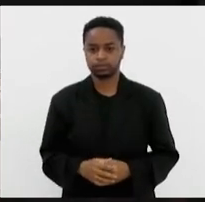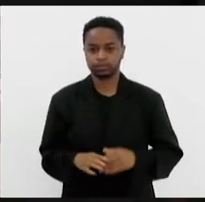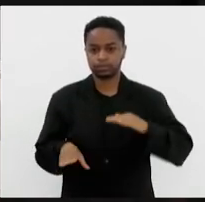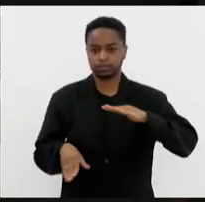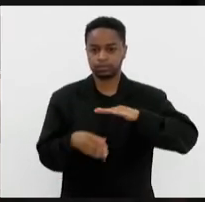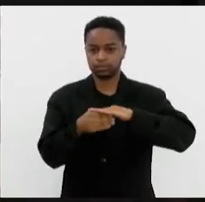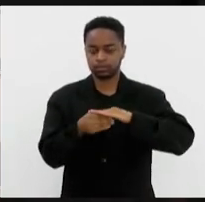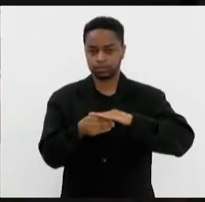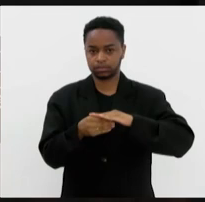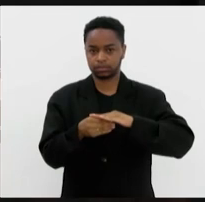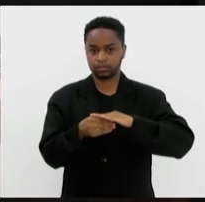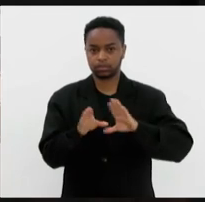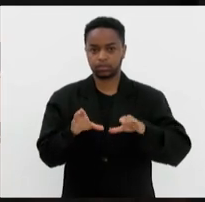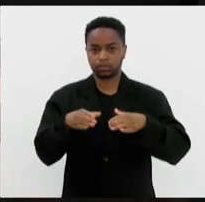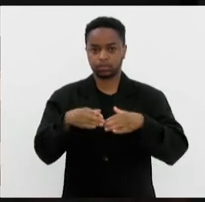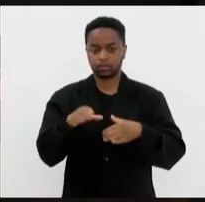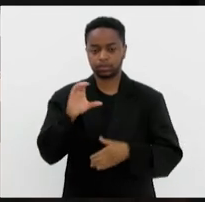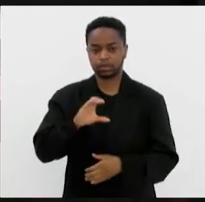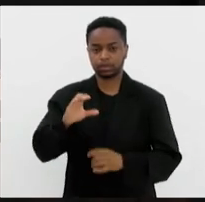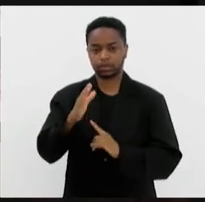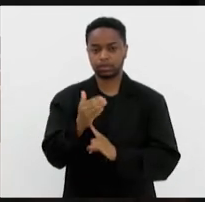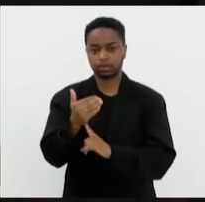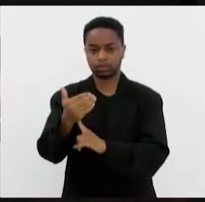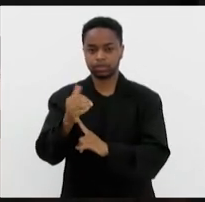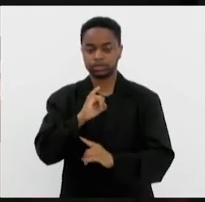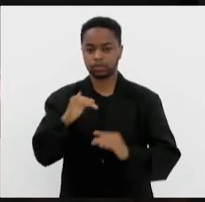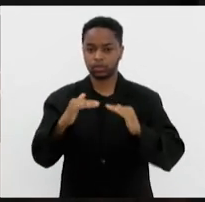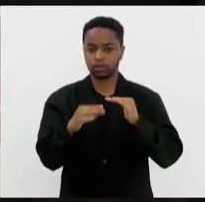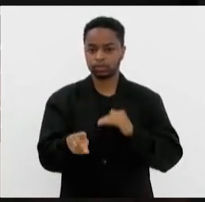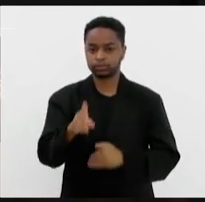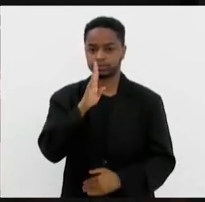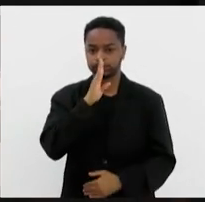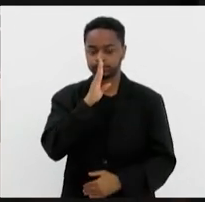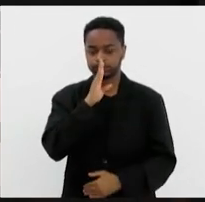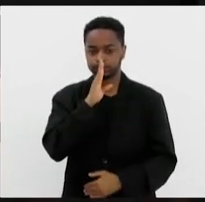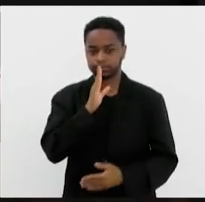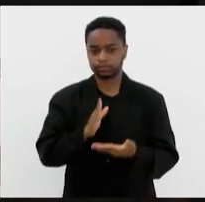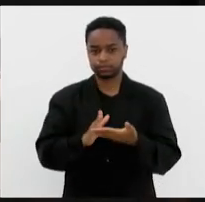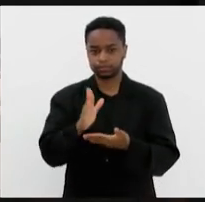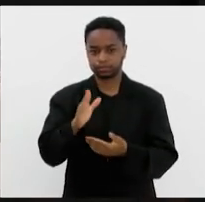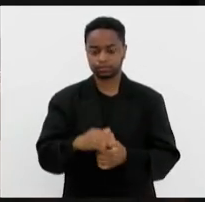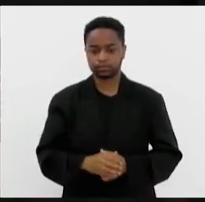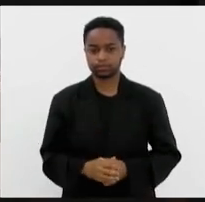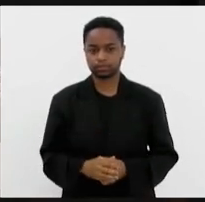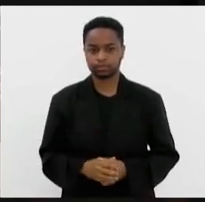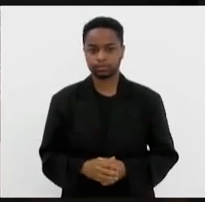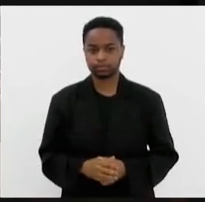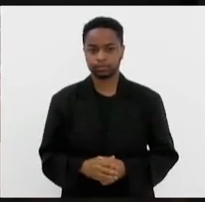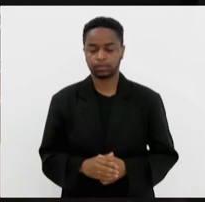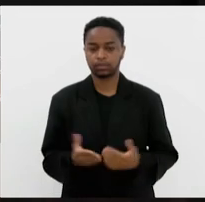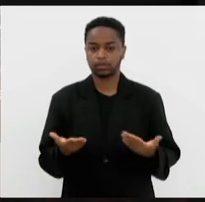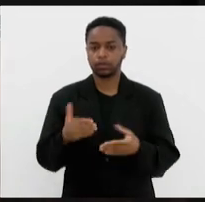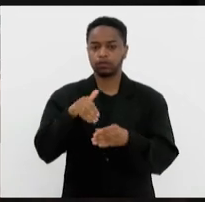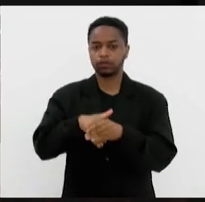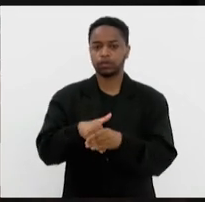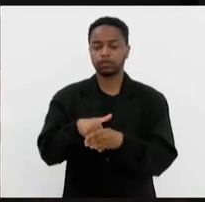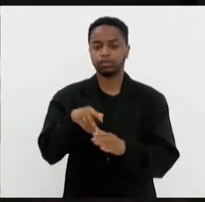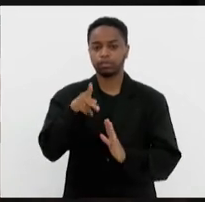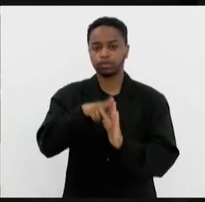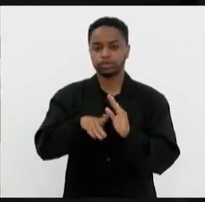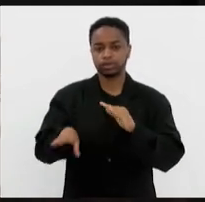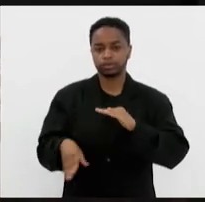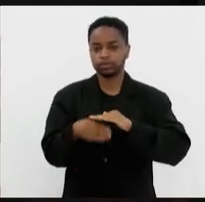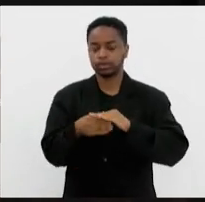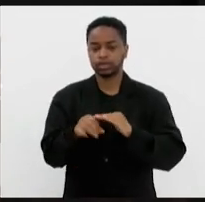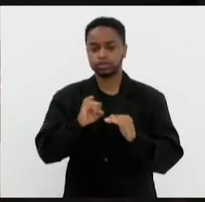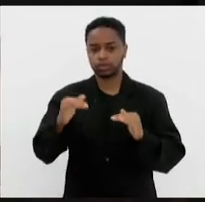as emendas da Comissão de Ciência e Tecnologia. Senhores que aprovam, permaneçam como estão. Aprovado. Em votação, projeto assim emendado. Senhores